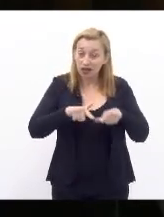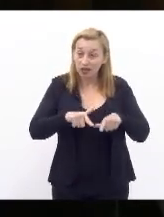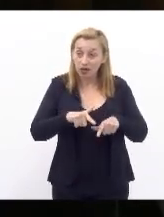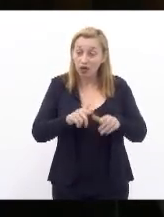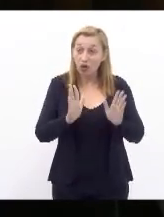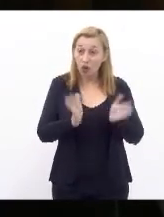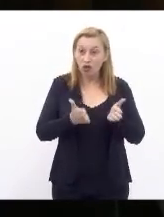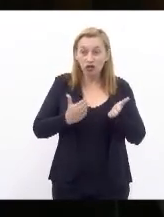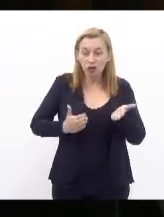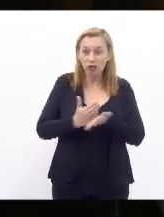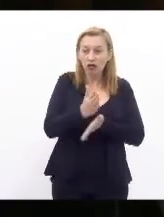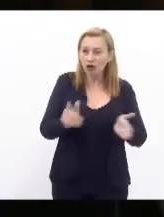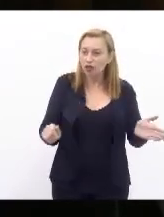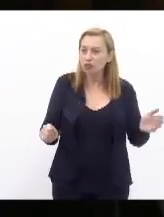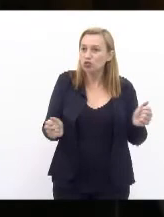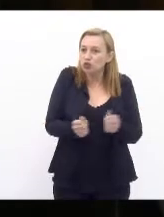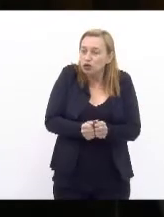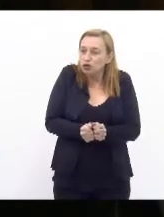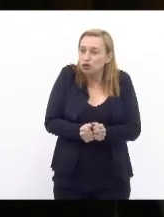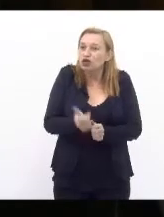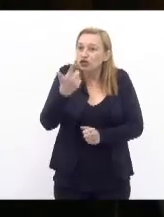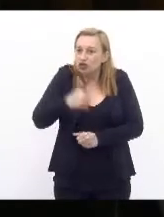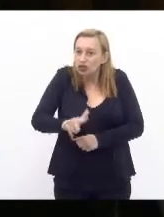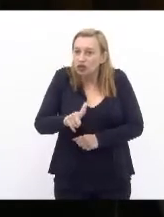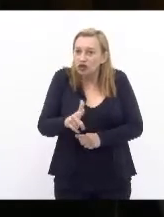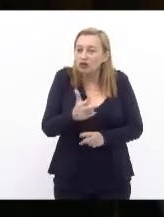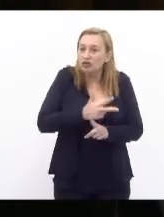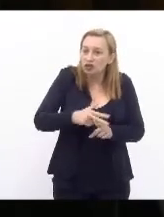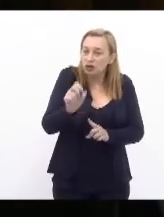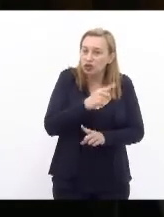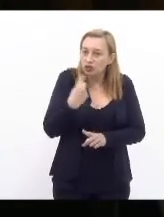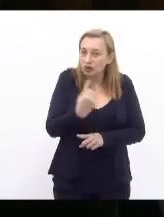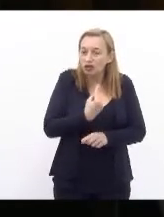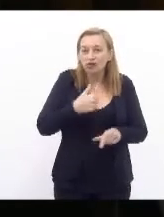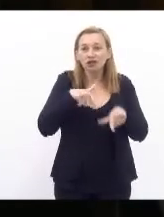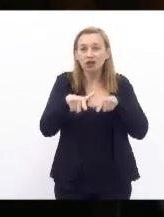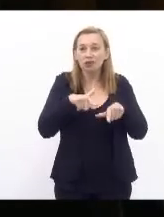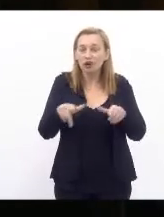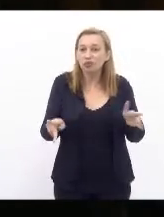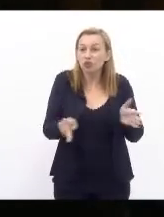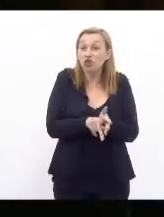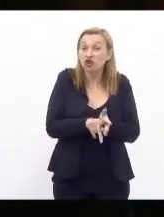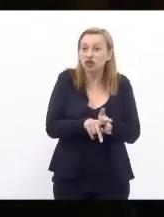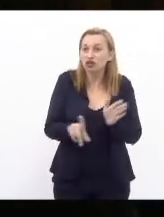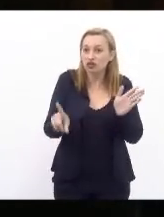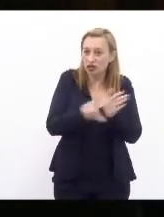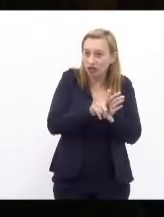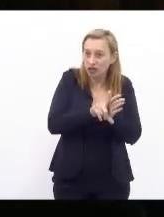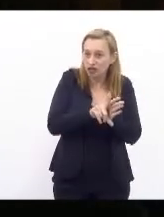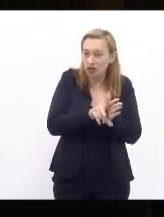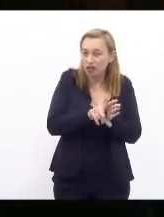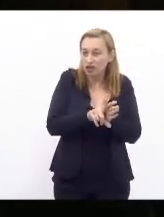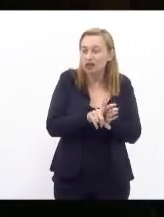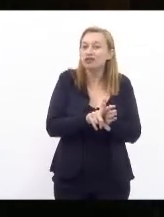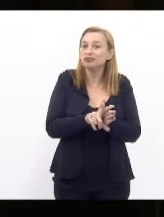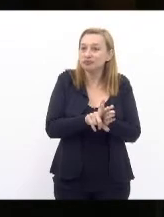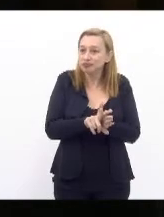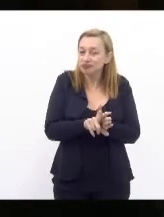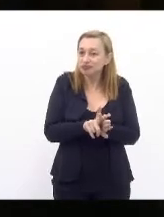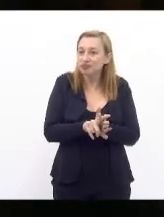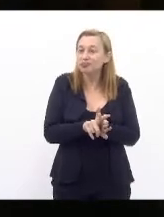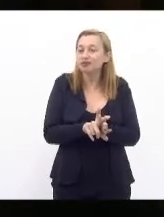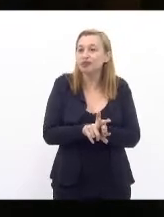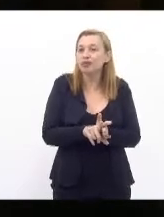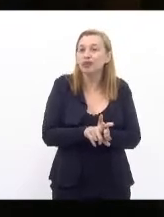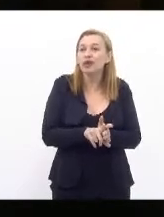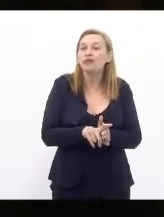hoje aprovamos juntos, mais uma vez, vitória dos nossos mandatos, um projeto de lei que será convertido em lei em